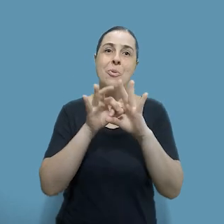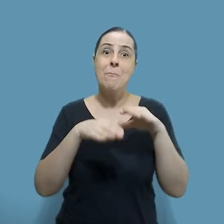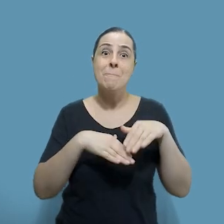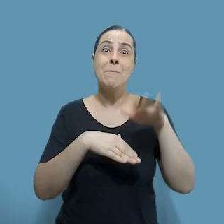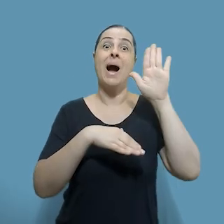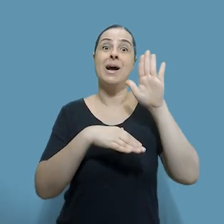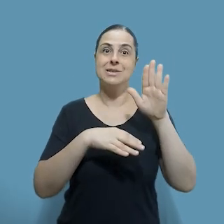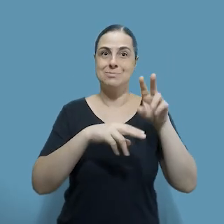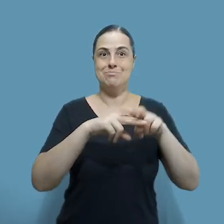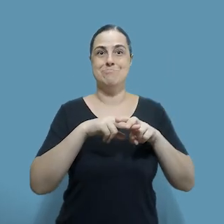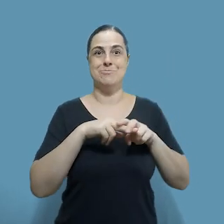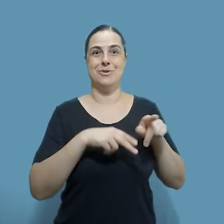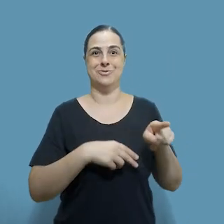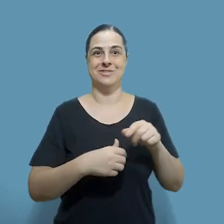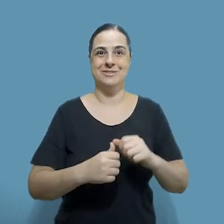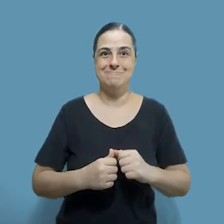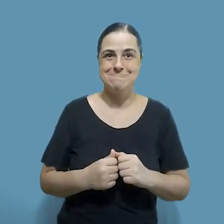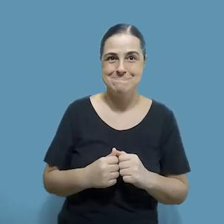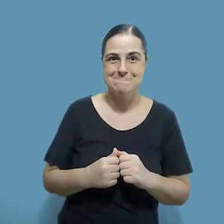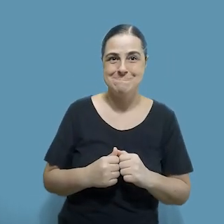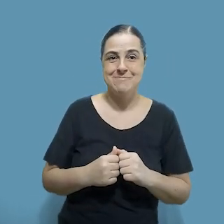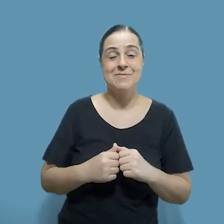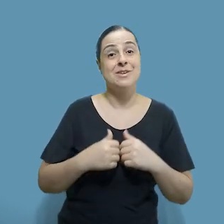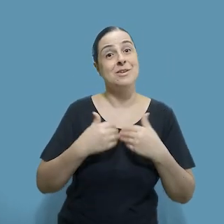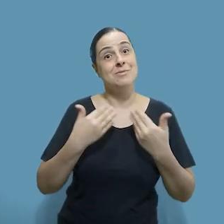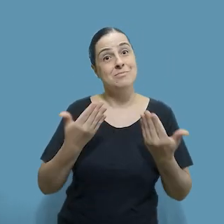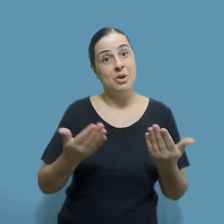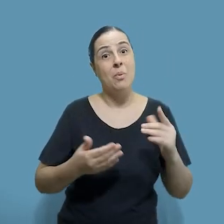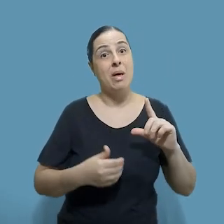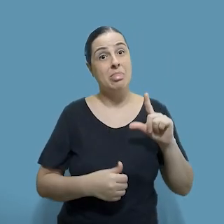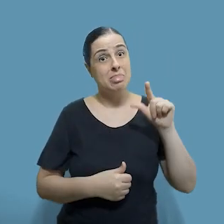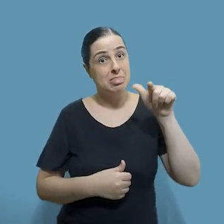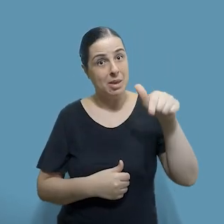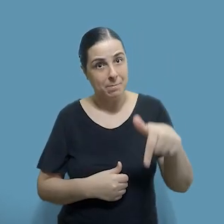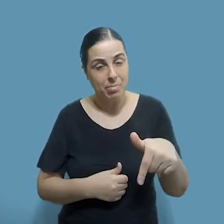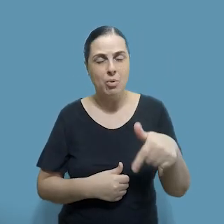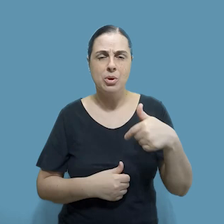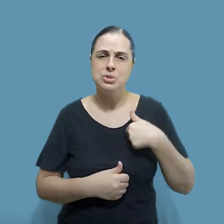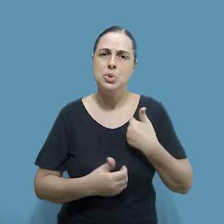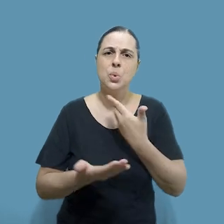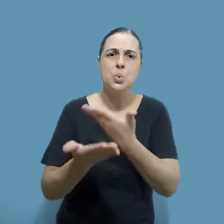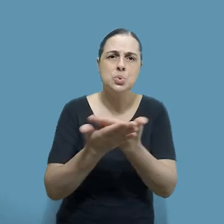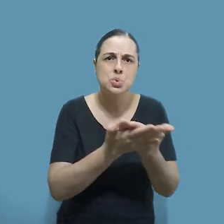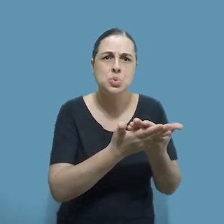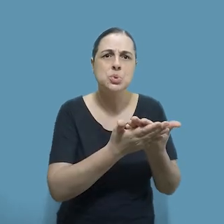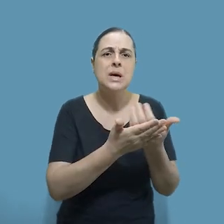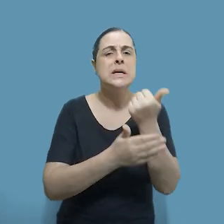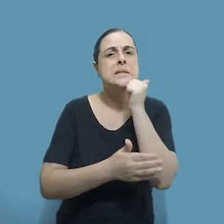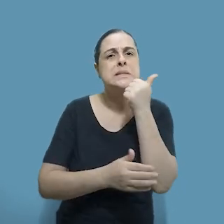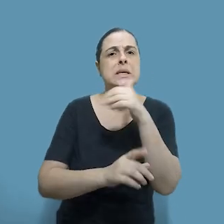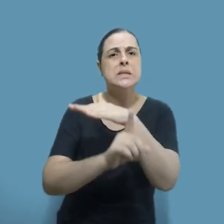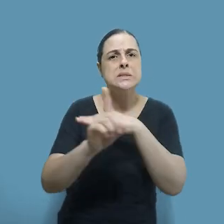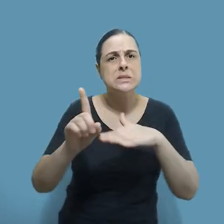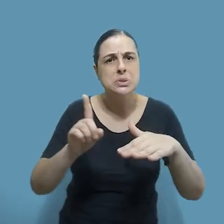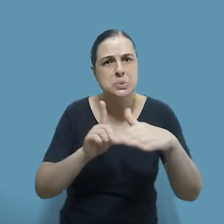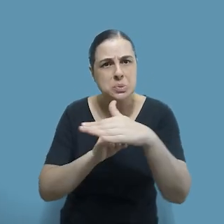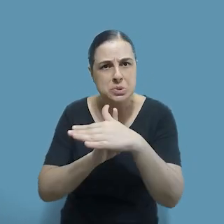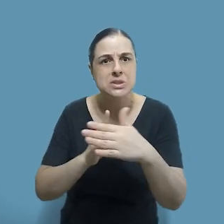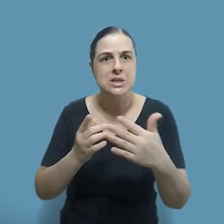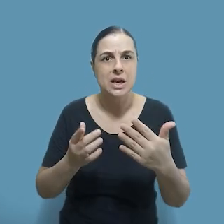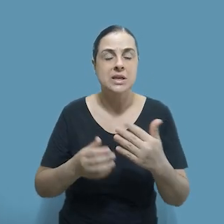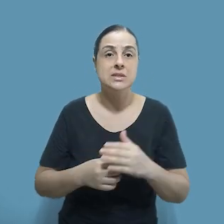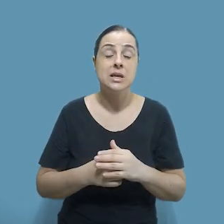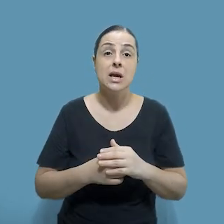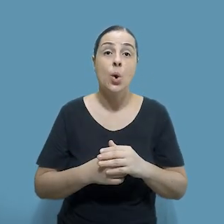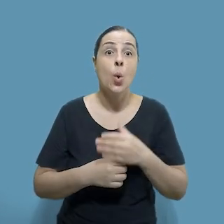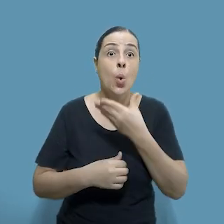eu fui fazer ciências sociais, formada, e fui procurada por um senhor que era